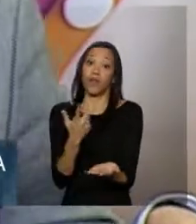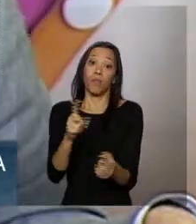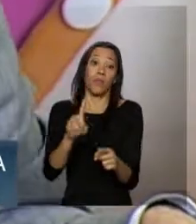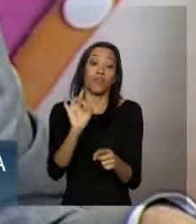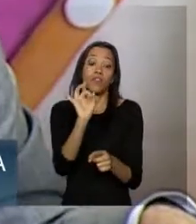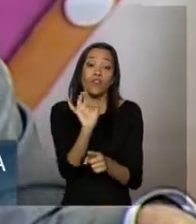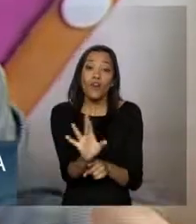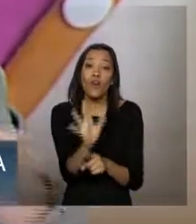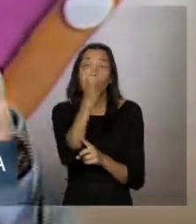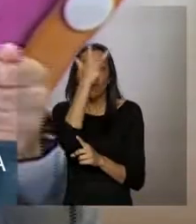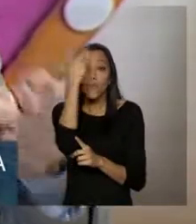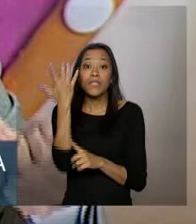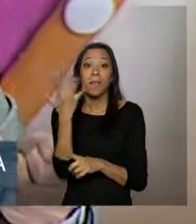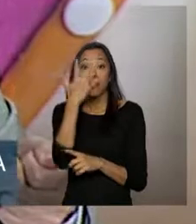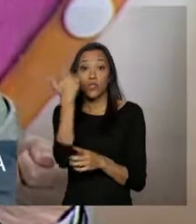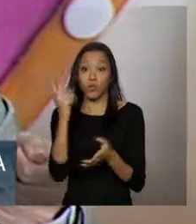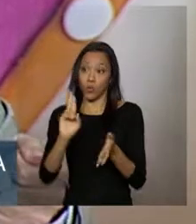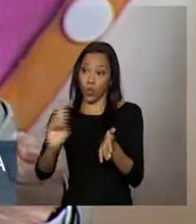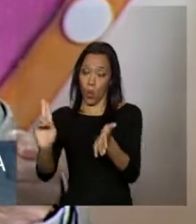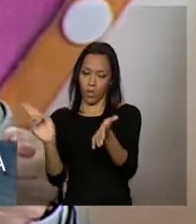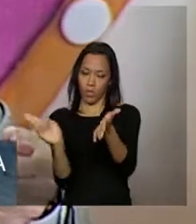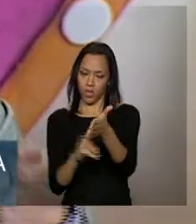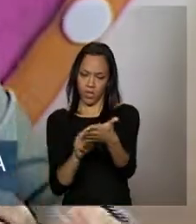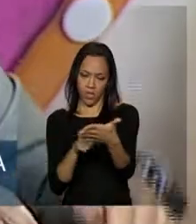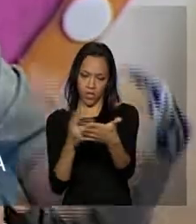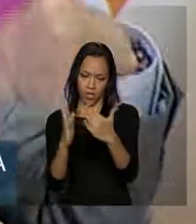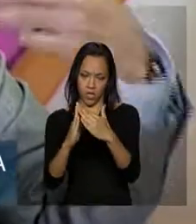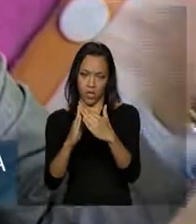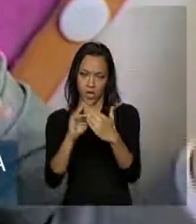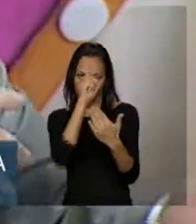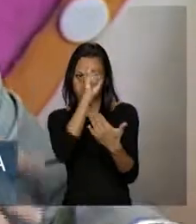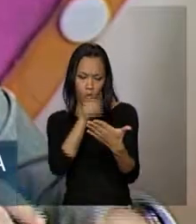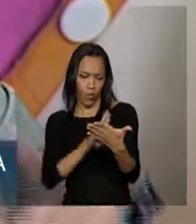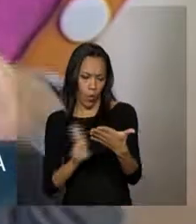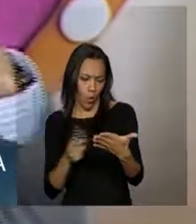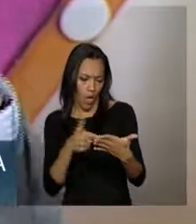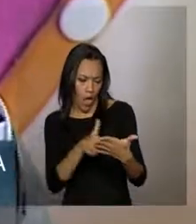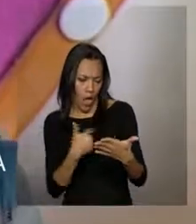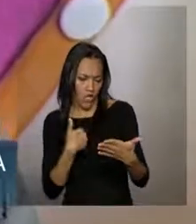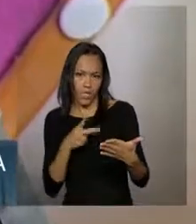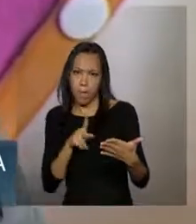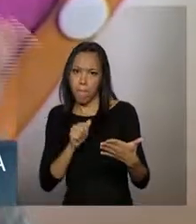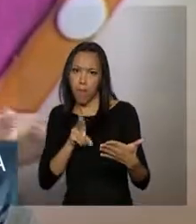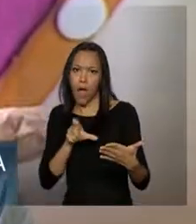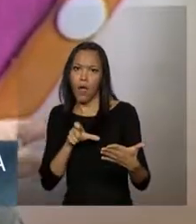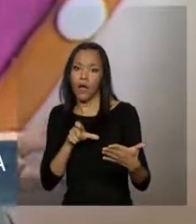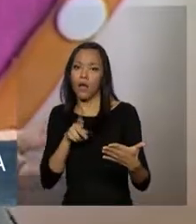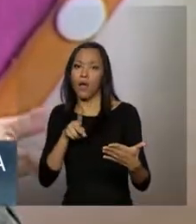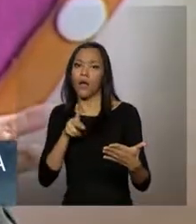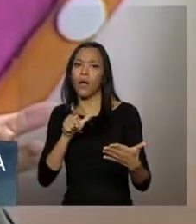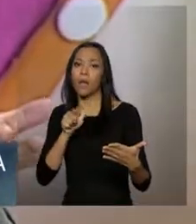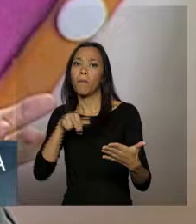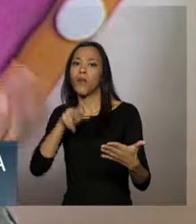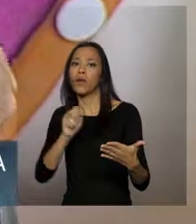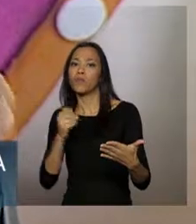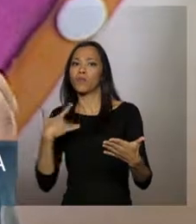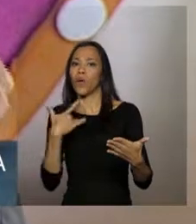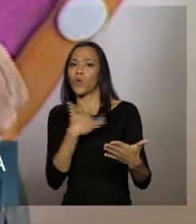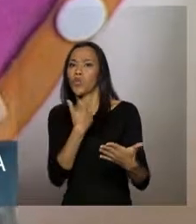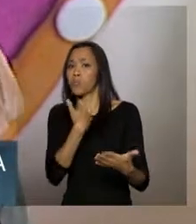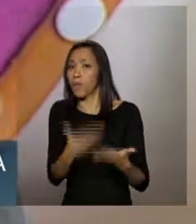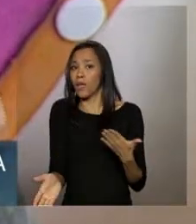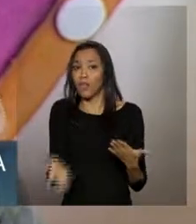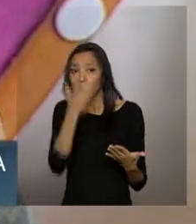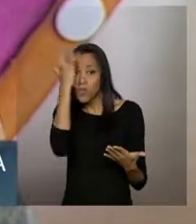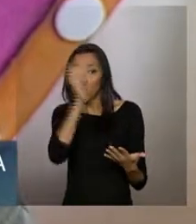que só seja vacinada a pessoa que está matriculada naquele posto. Se a pessoa tem plano de saúde, porque nós não podemos perder ninguém. E isso traz